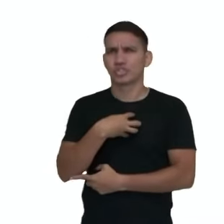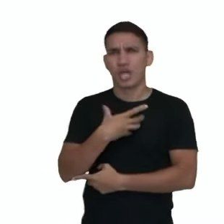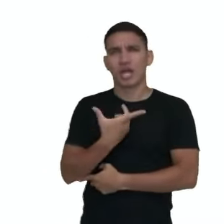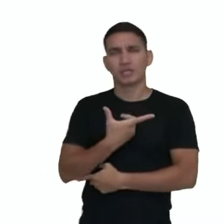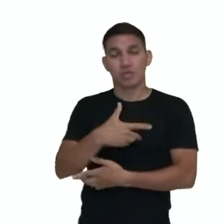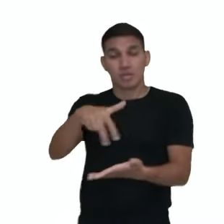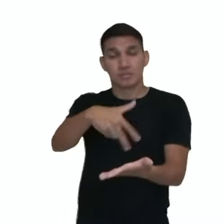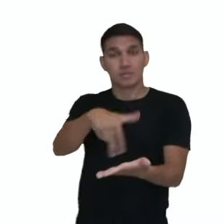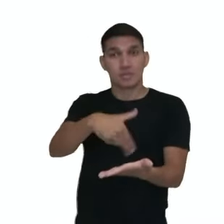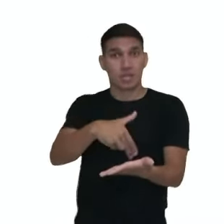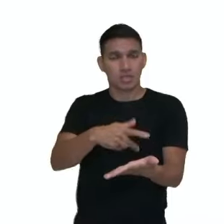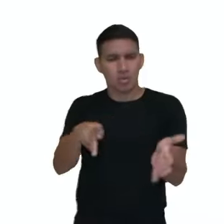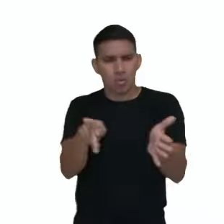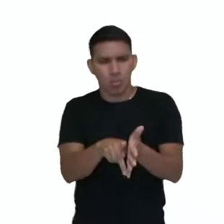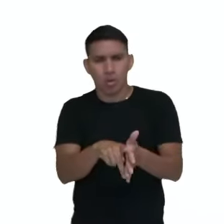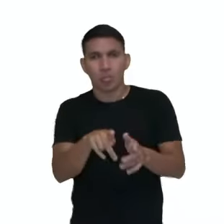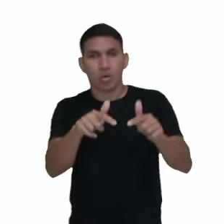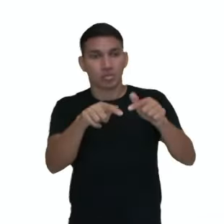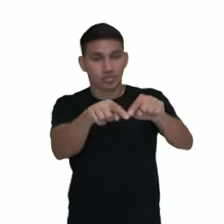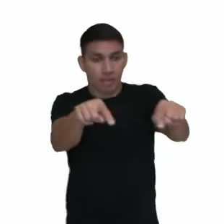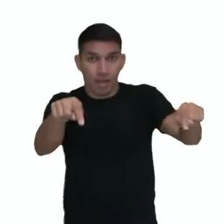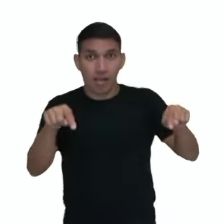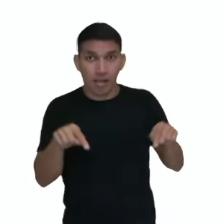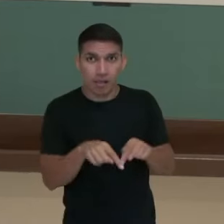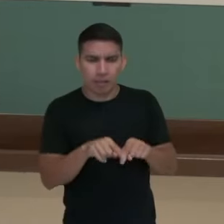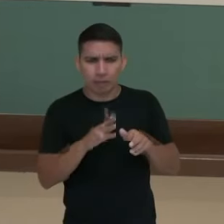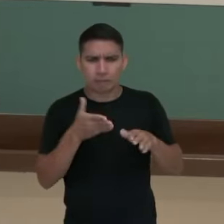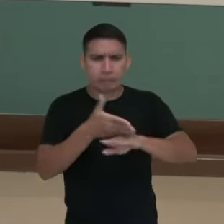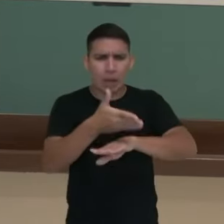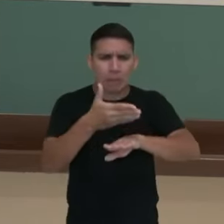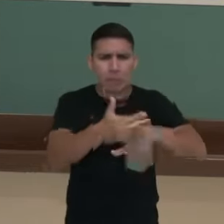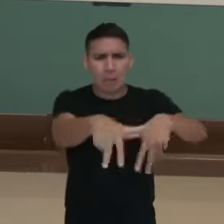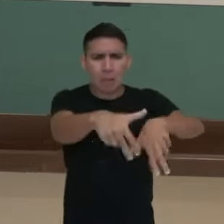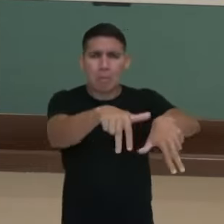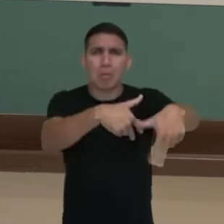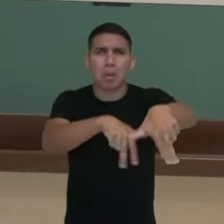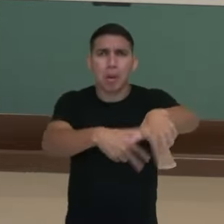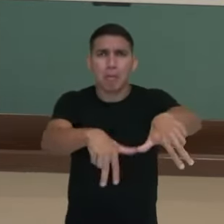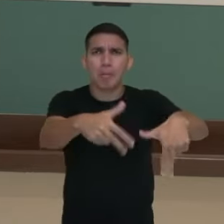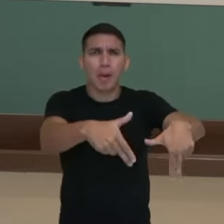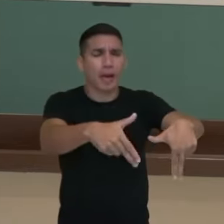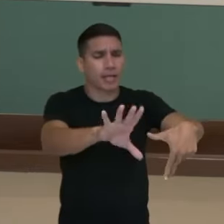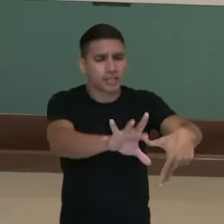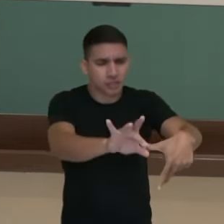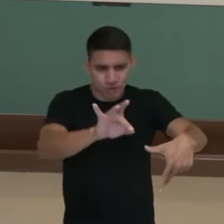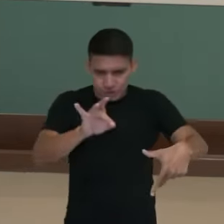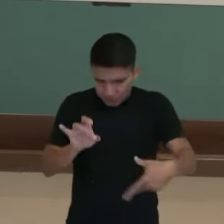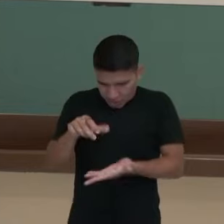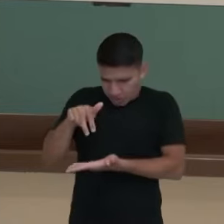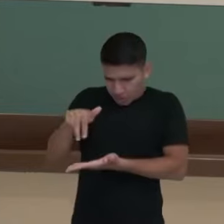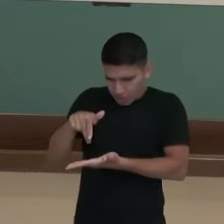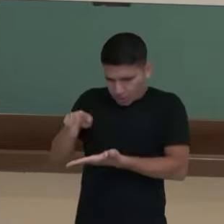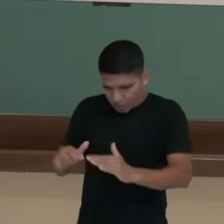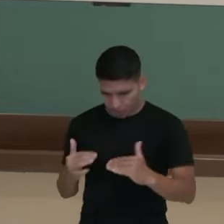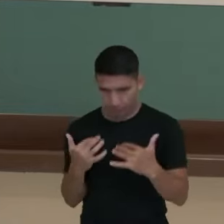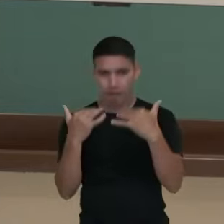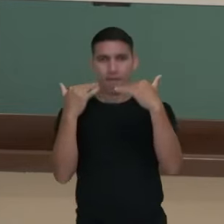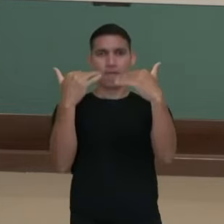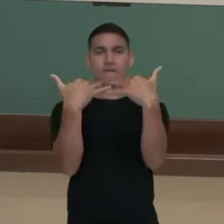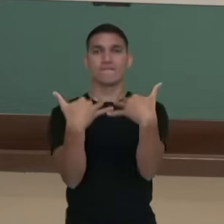a dança ali do salão onde ela acontecia e trouxe a dança para cima do